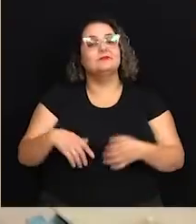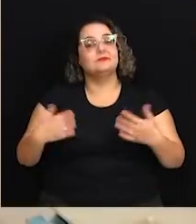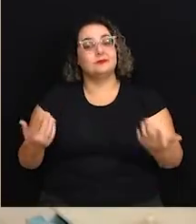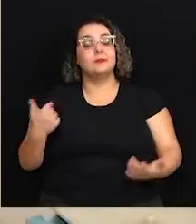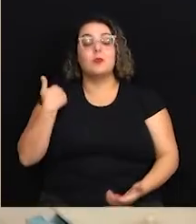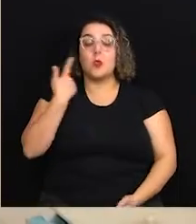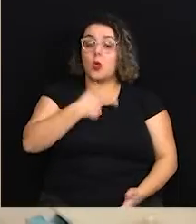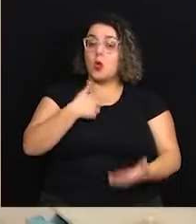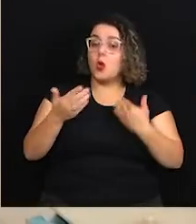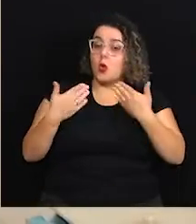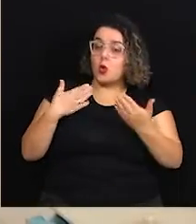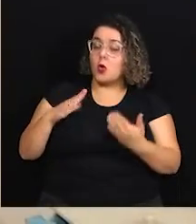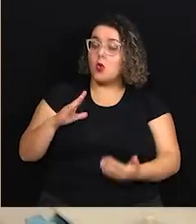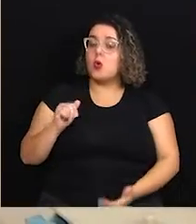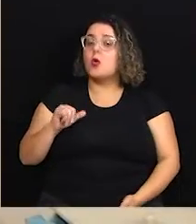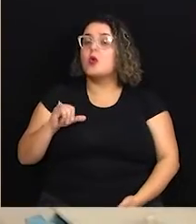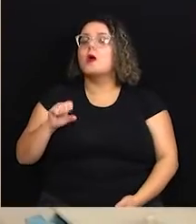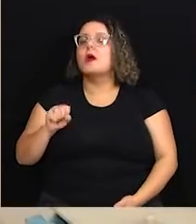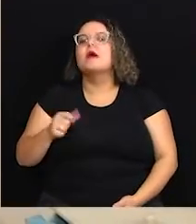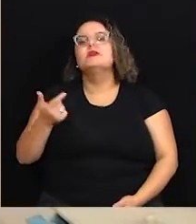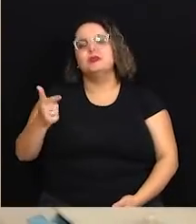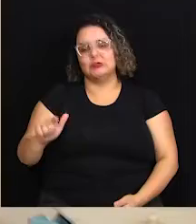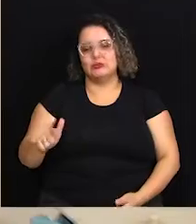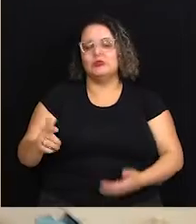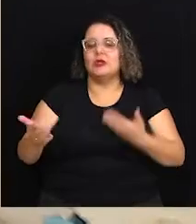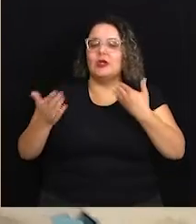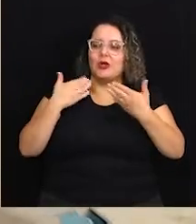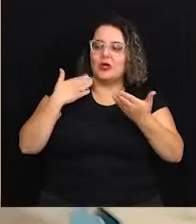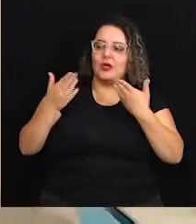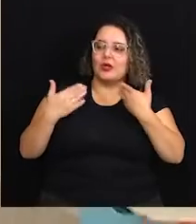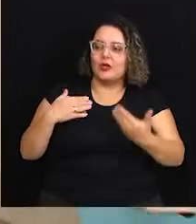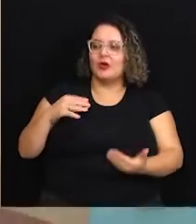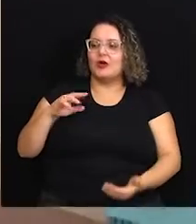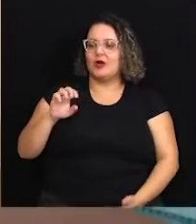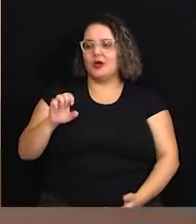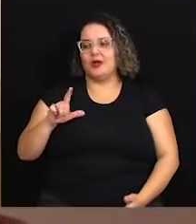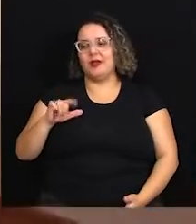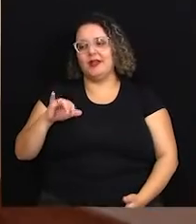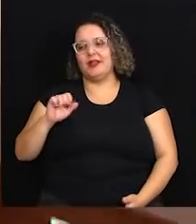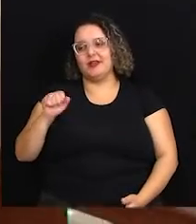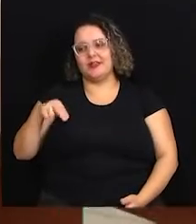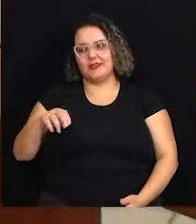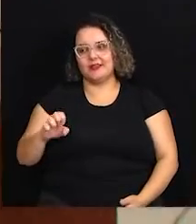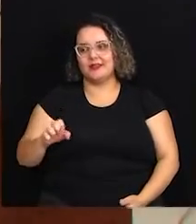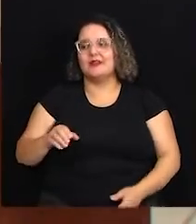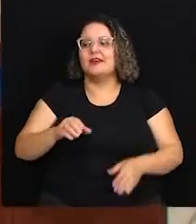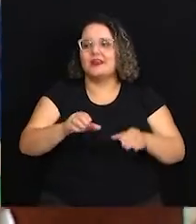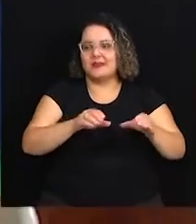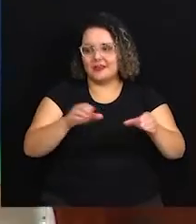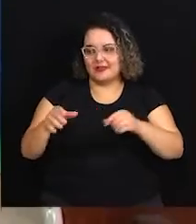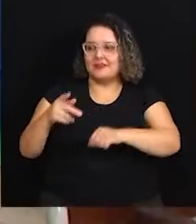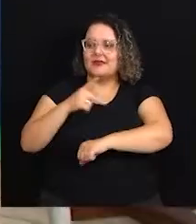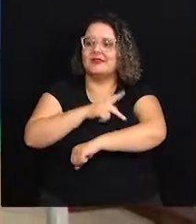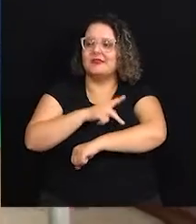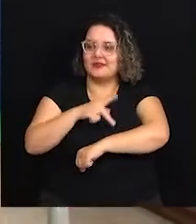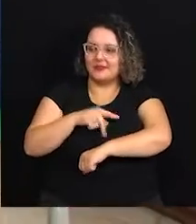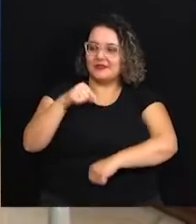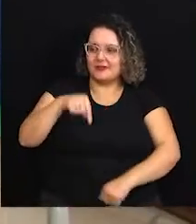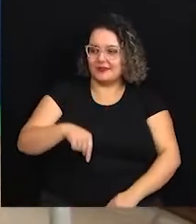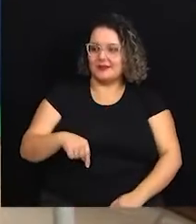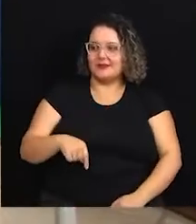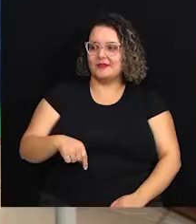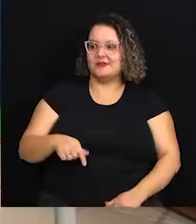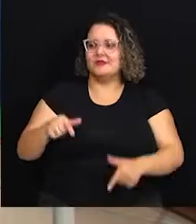A nossa conversa aqui no CAIS continua e a gente vai conversar com a Eliane Proença, que é coordenadora pedagógica aqui